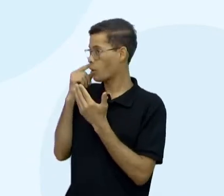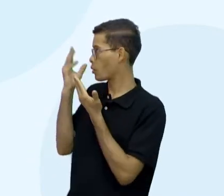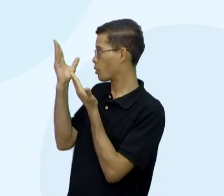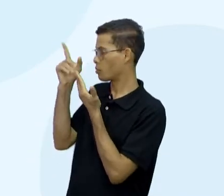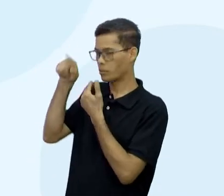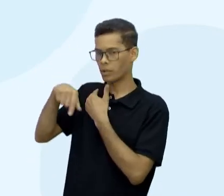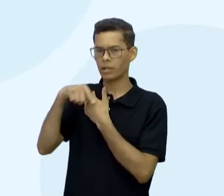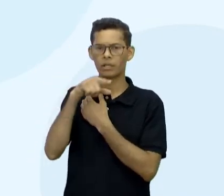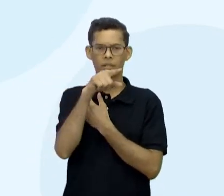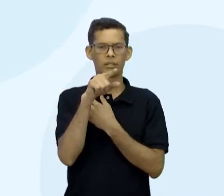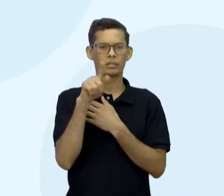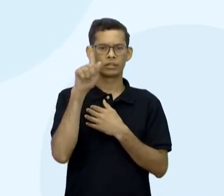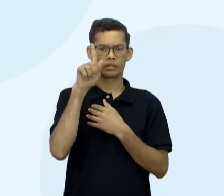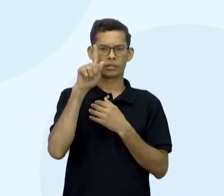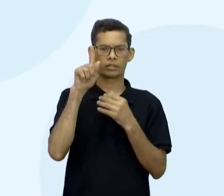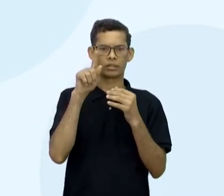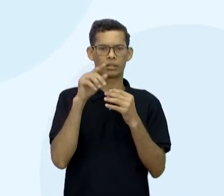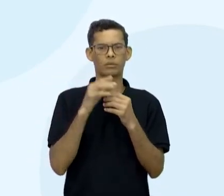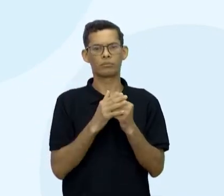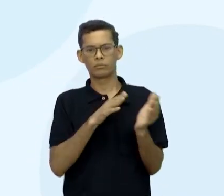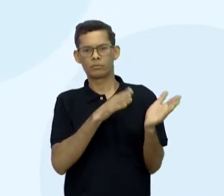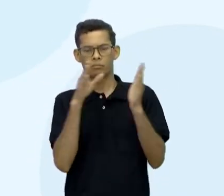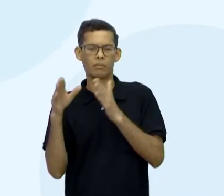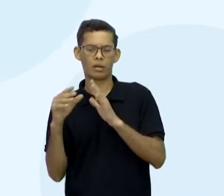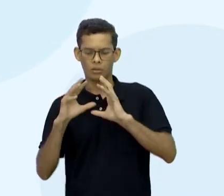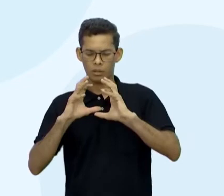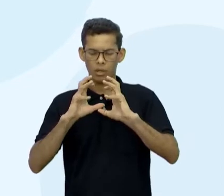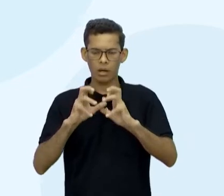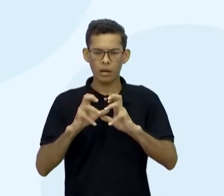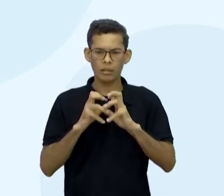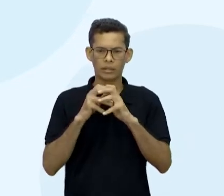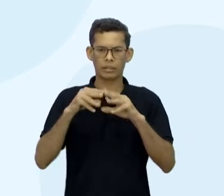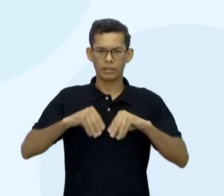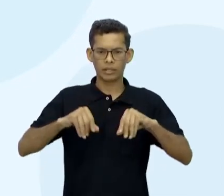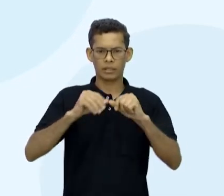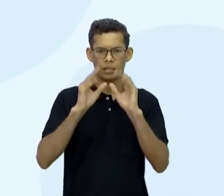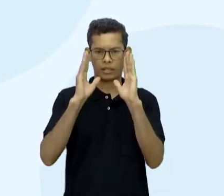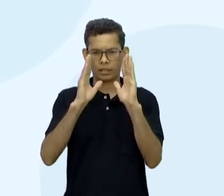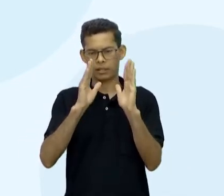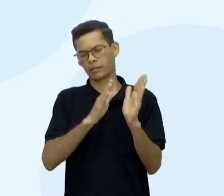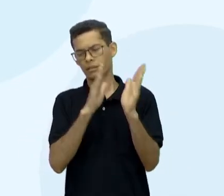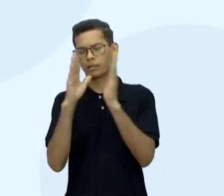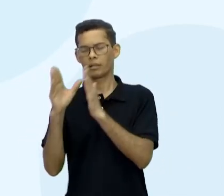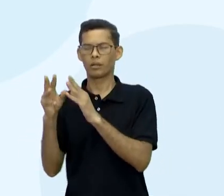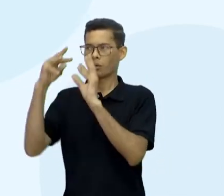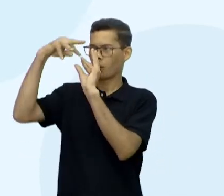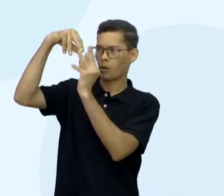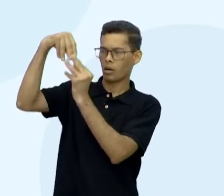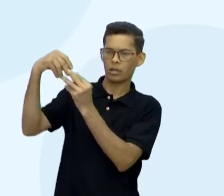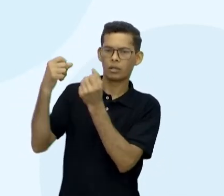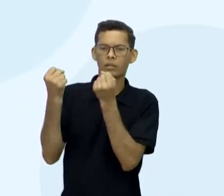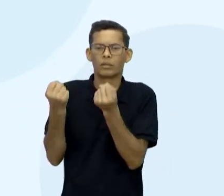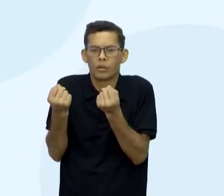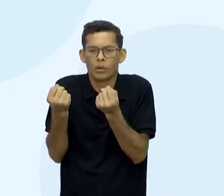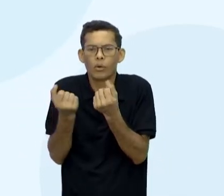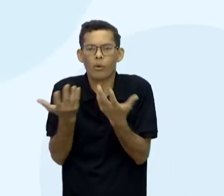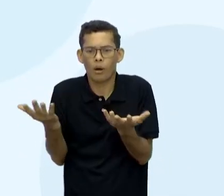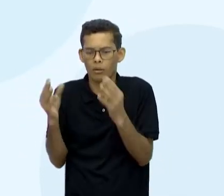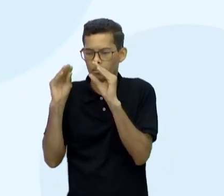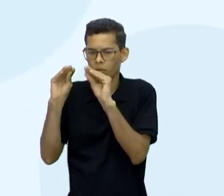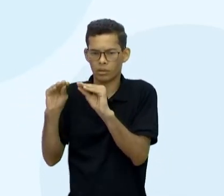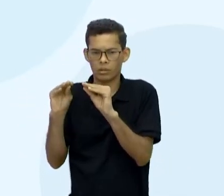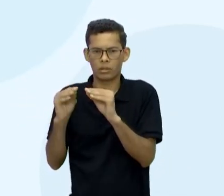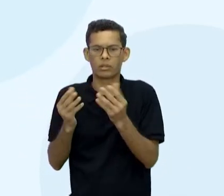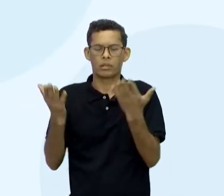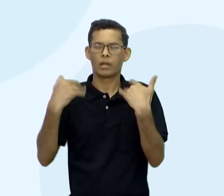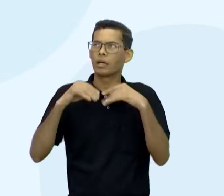Ah, Giba, qual que é a massa da Terra? Tá aqui. Qual que é a massa do asteroide? Tá aqui. Qual que é a distância do asteroide até a Terra?